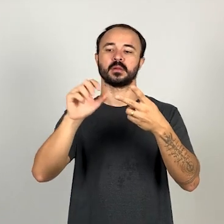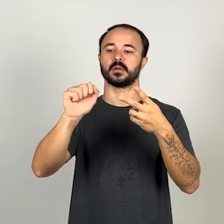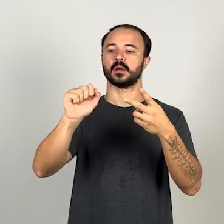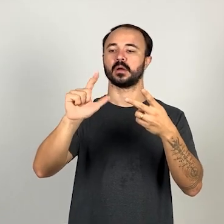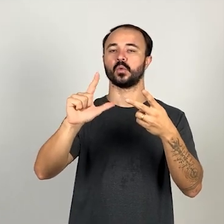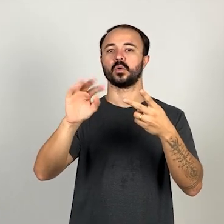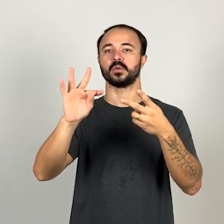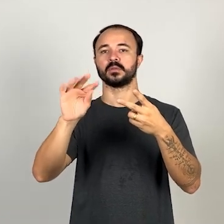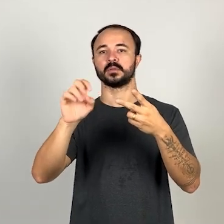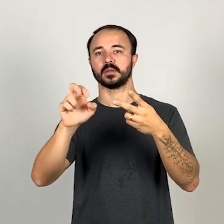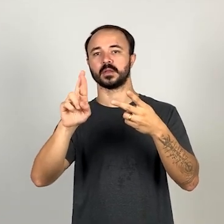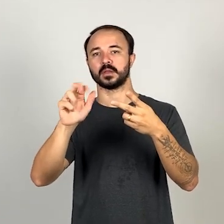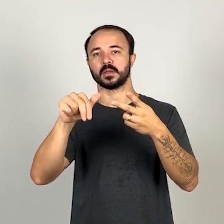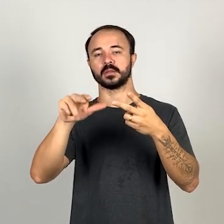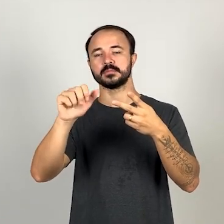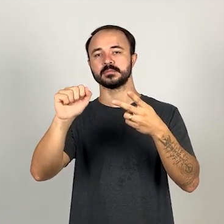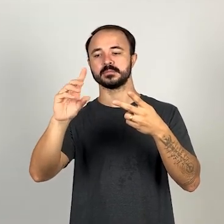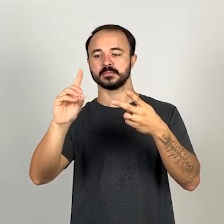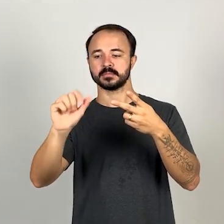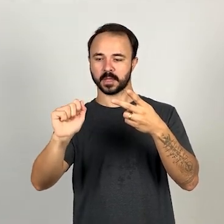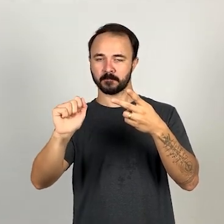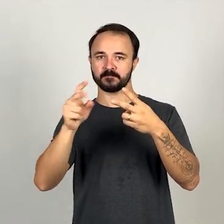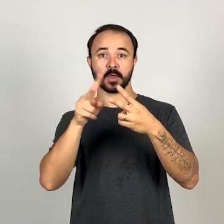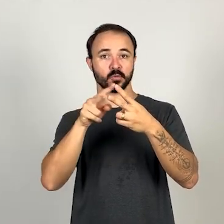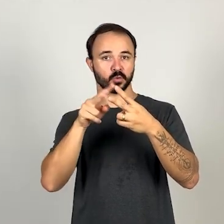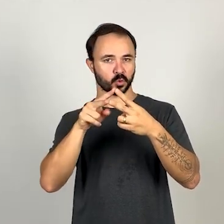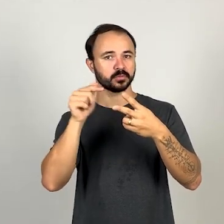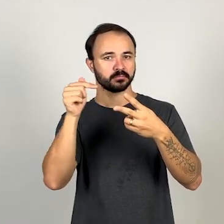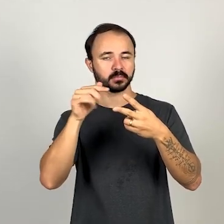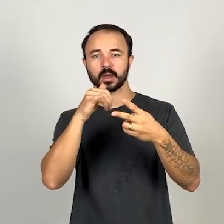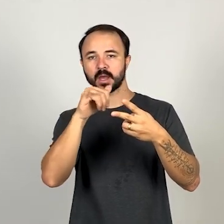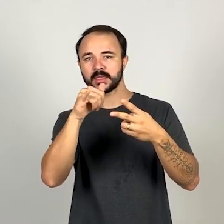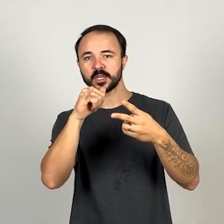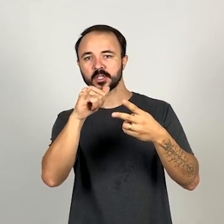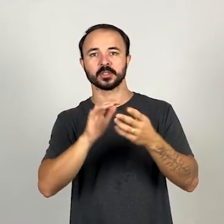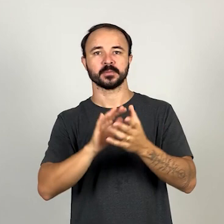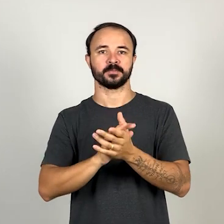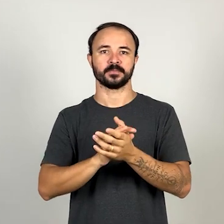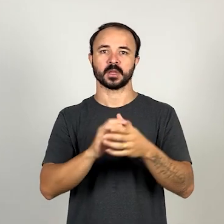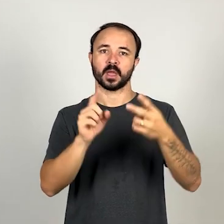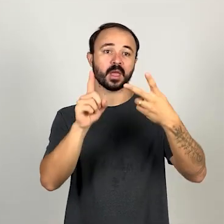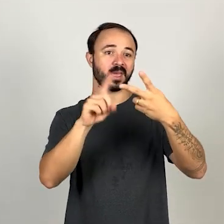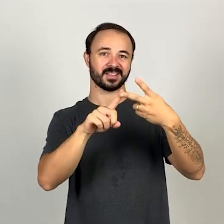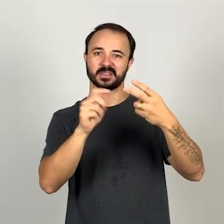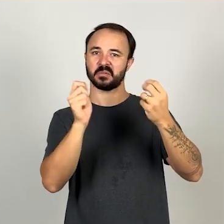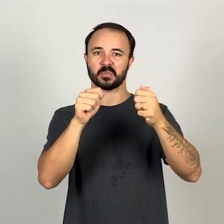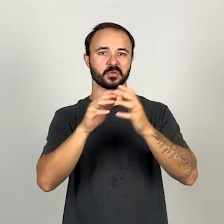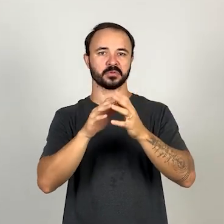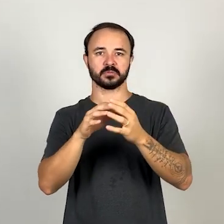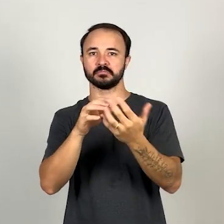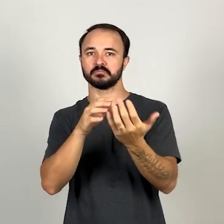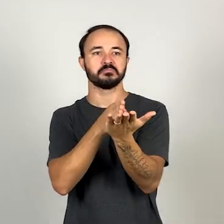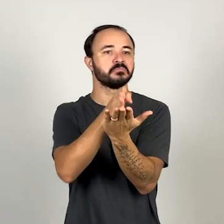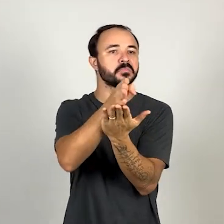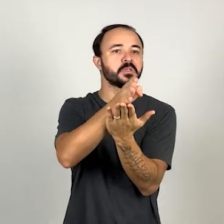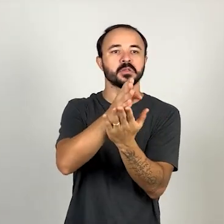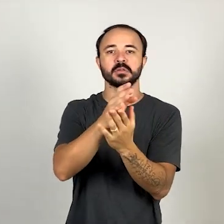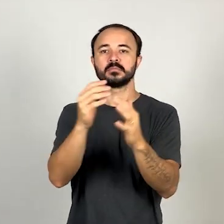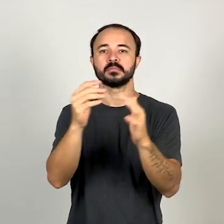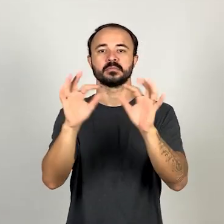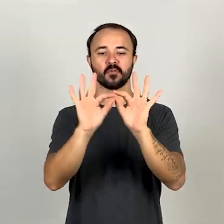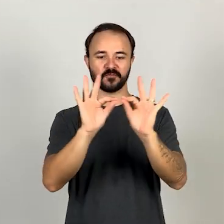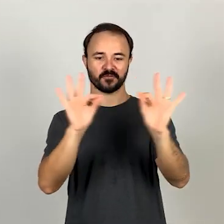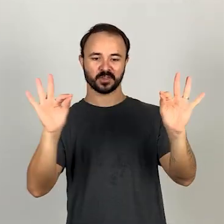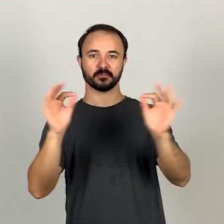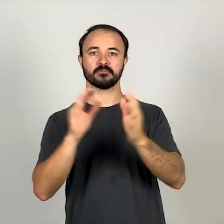corrente alternada. Essa corrente alternada ela vai mudar a sua direção, os elétrons podem ir para um